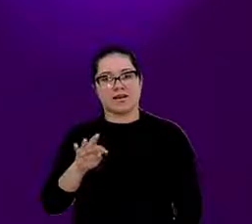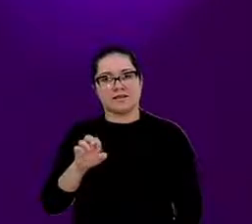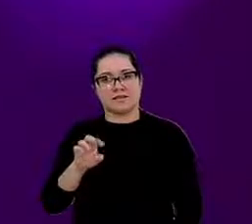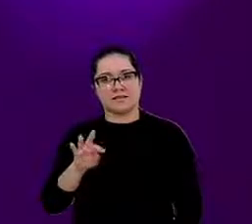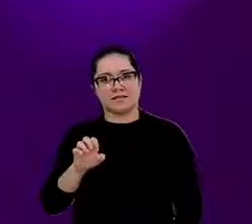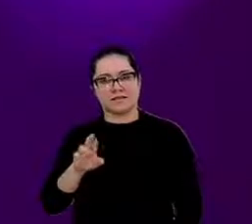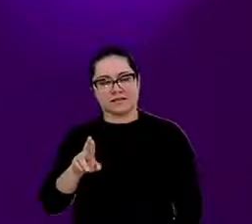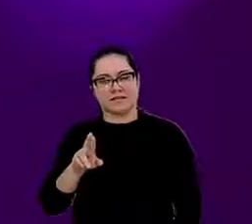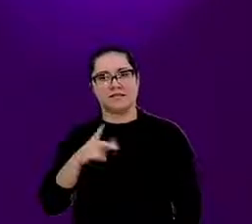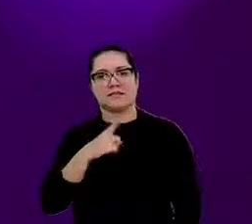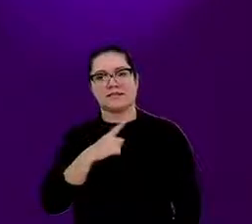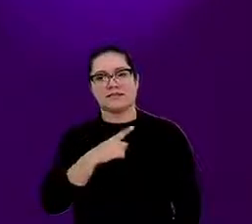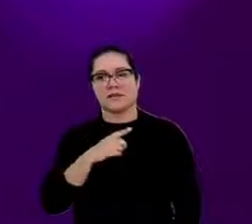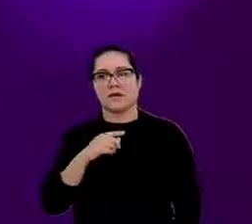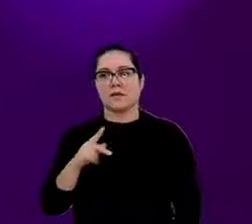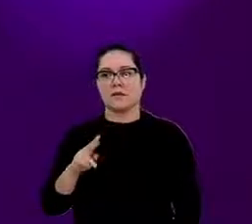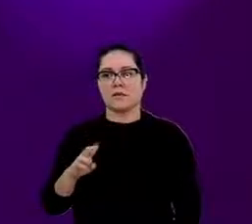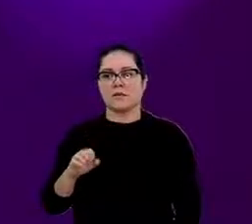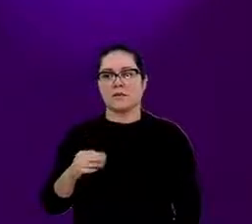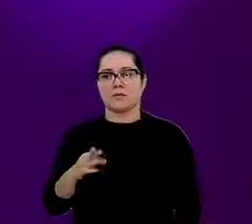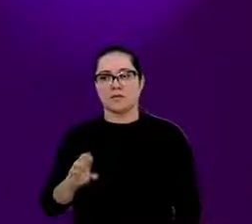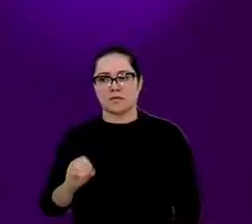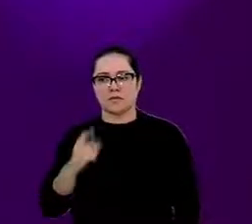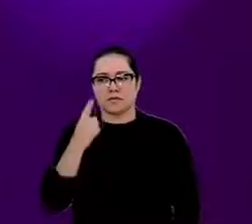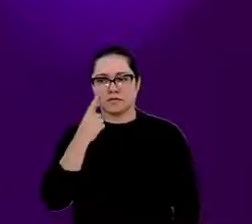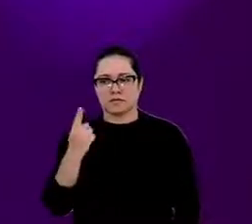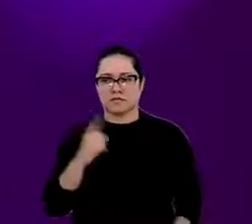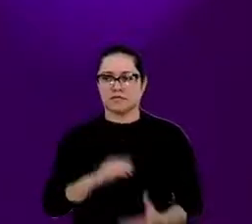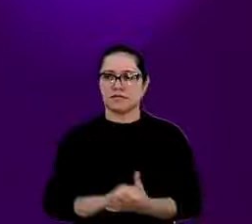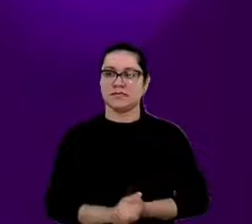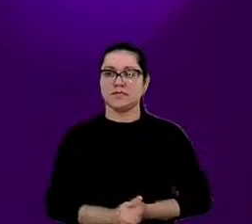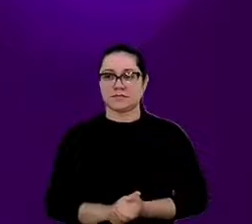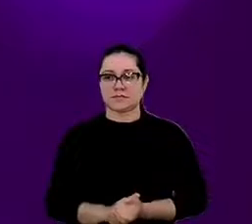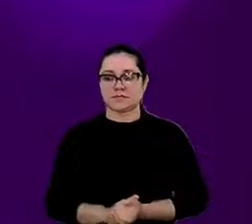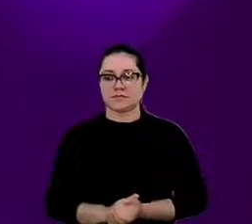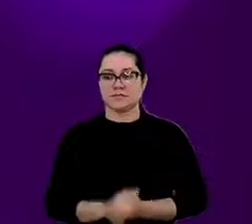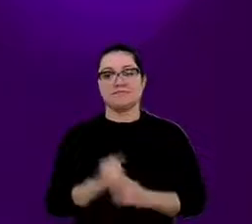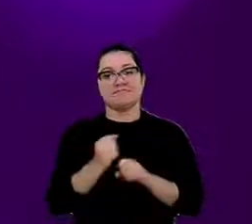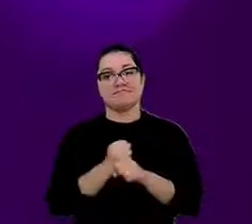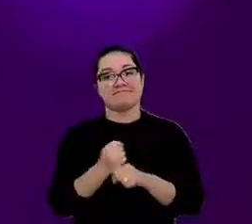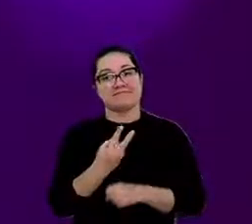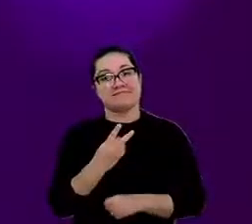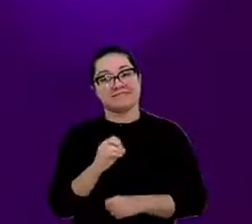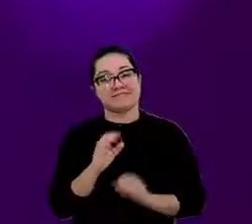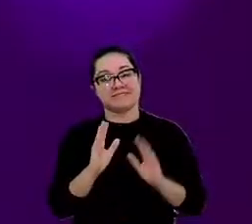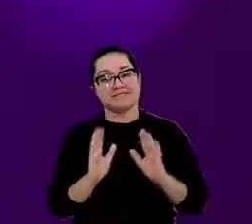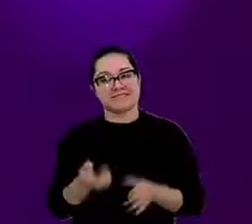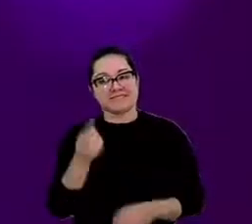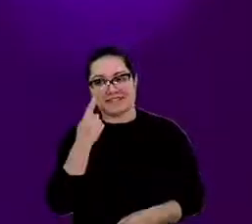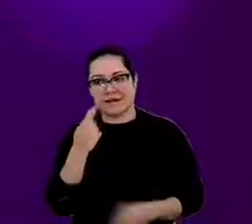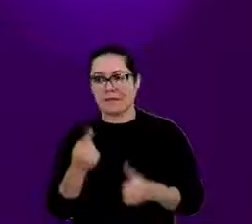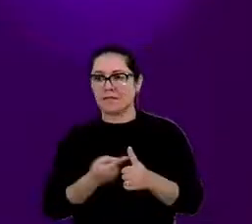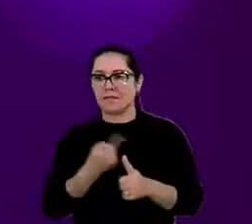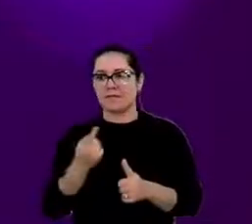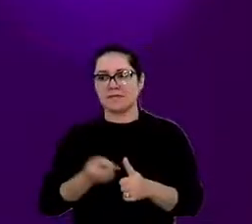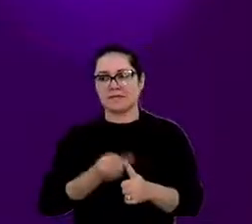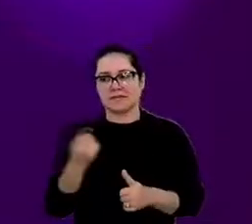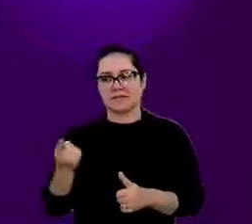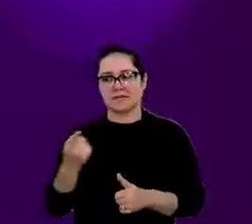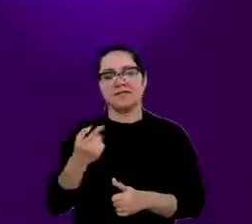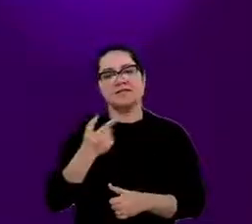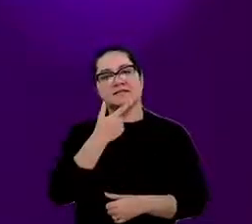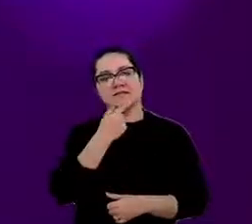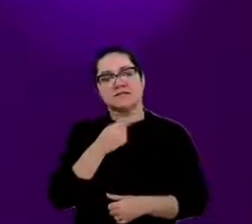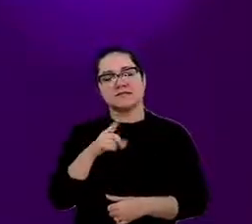em 2000 e agora, nesse ano de 2022, estamos comemorando 20 anos, né, do primeiro caso feito pelo Dr. Alain